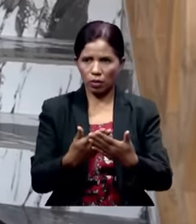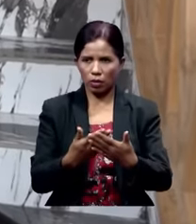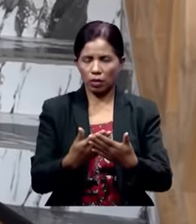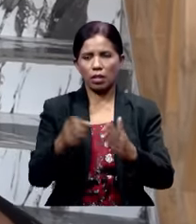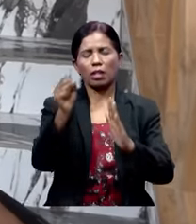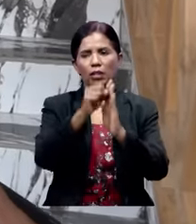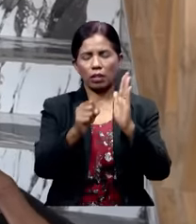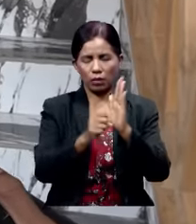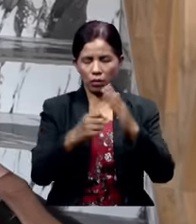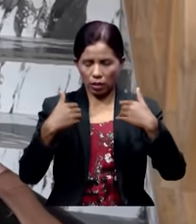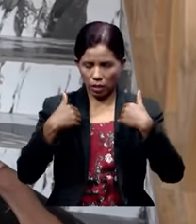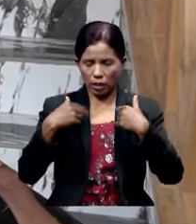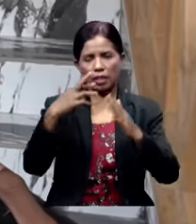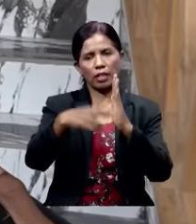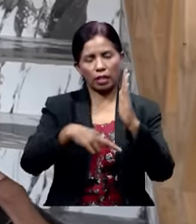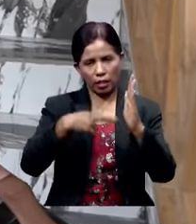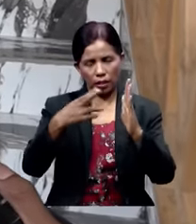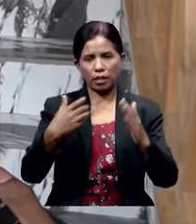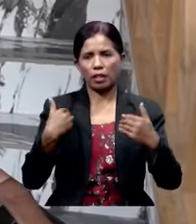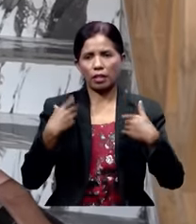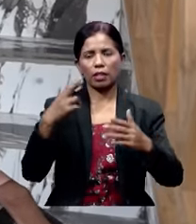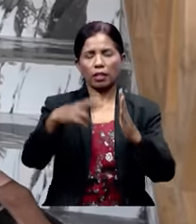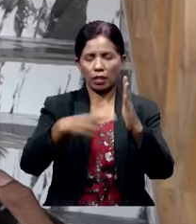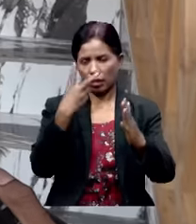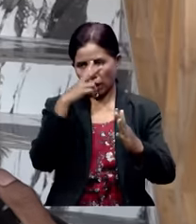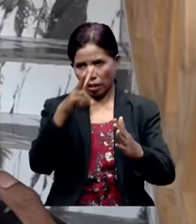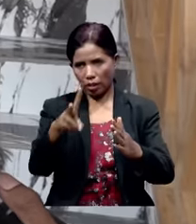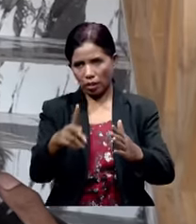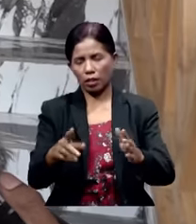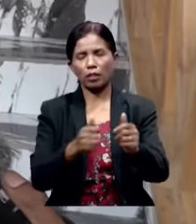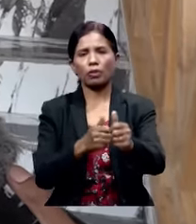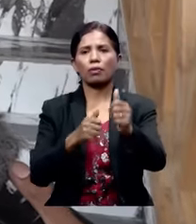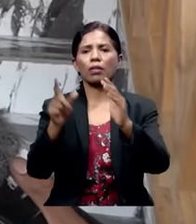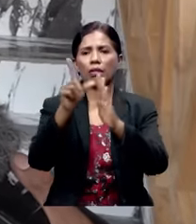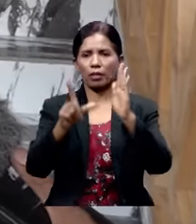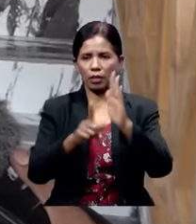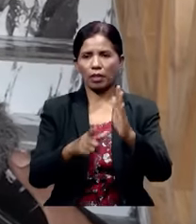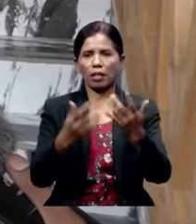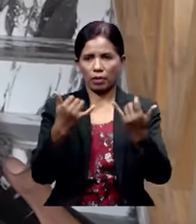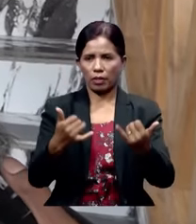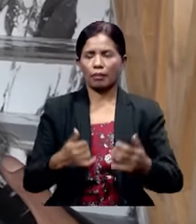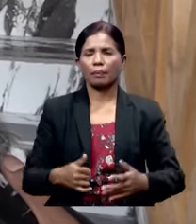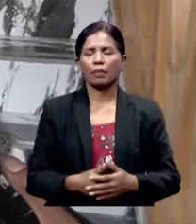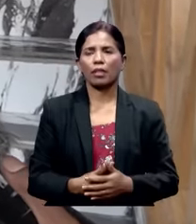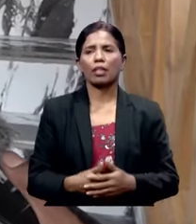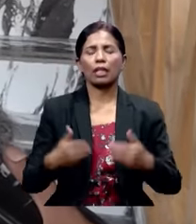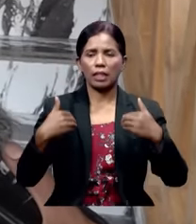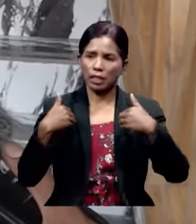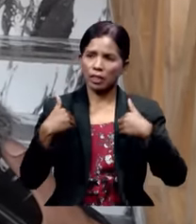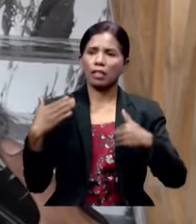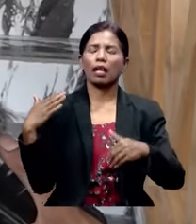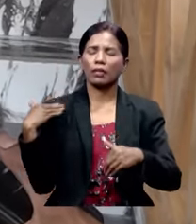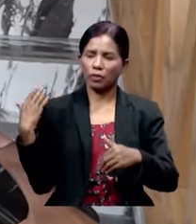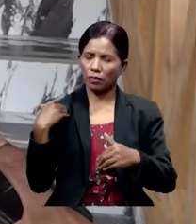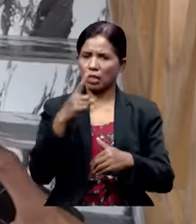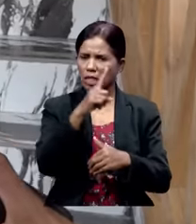estatuto ia, nina filosofia ia, ita regula idane, ita hare idane, ita baseba idane, ita alo. Agora, ia zove nebe maka,